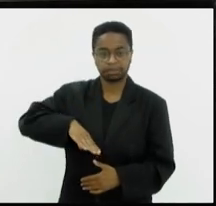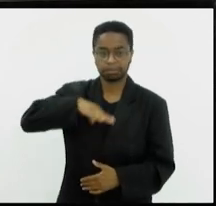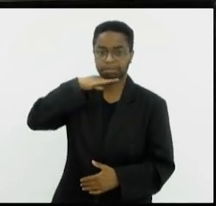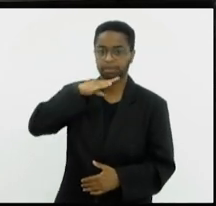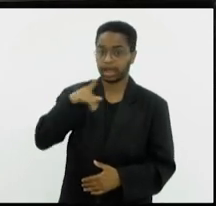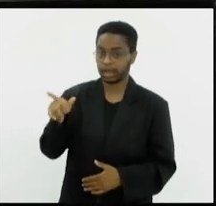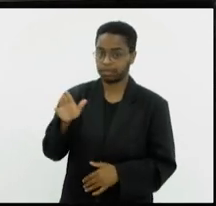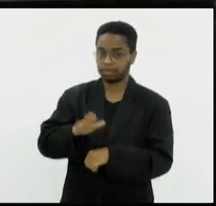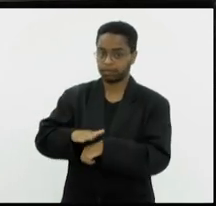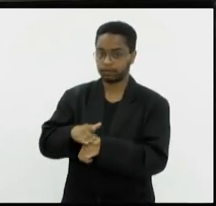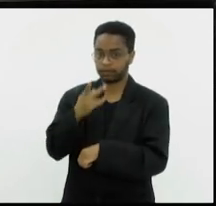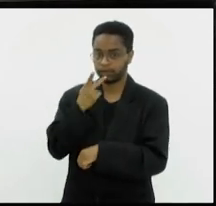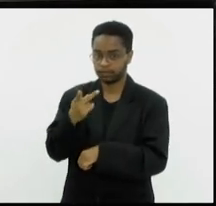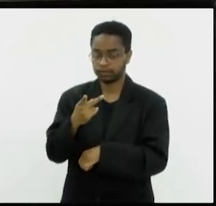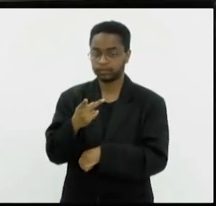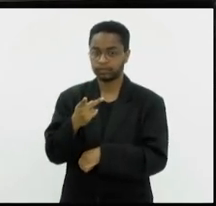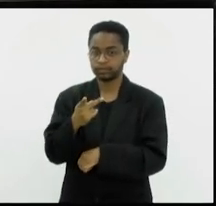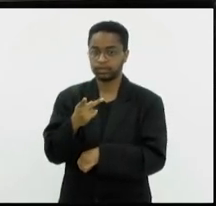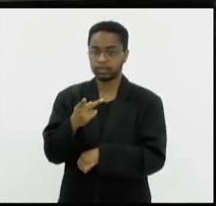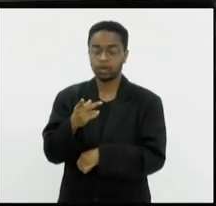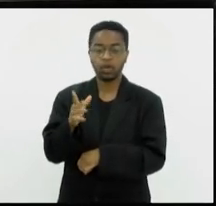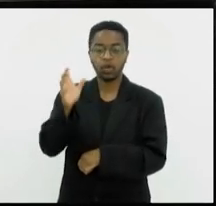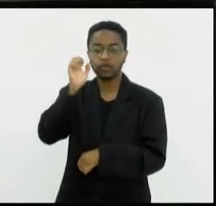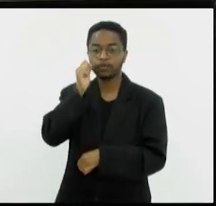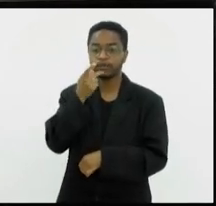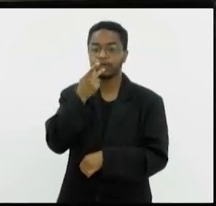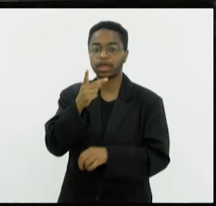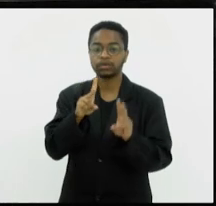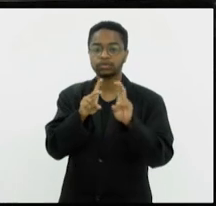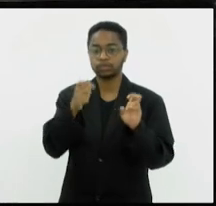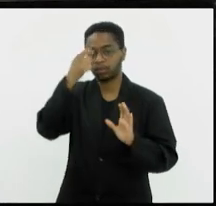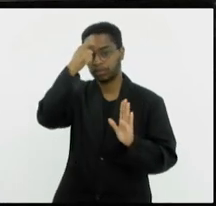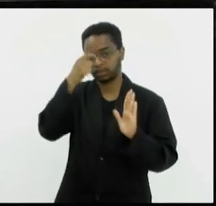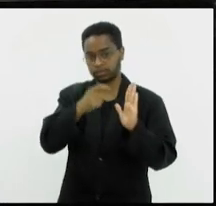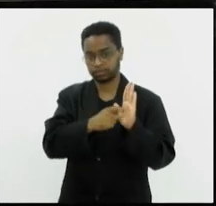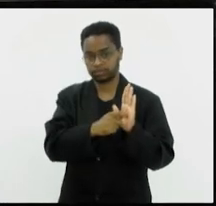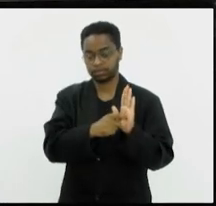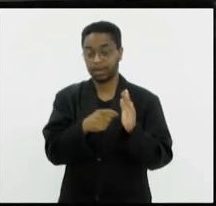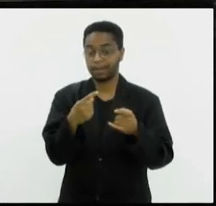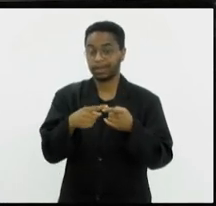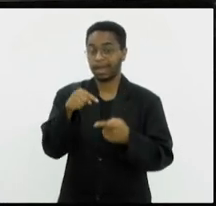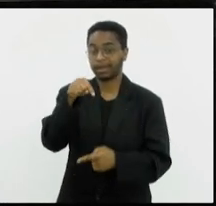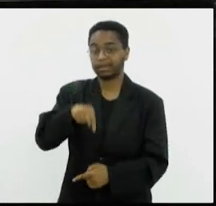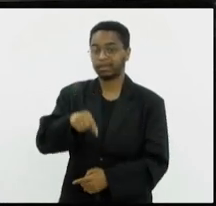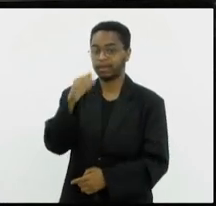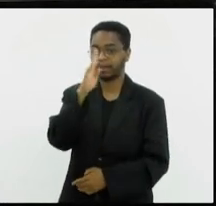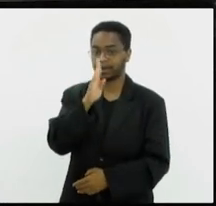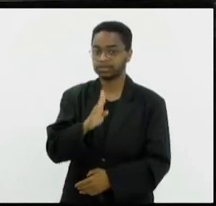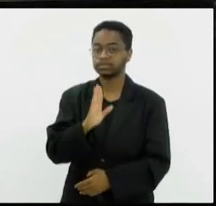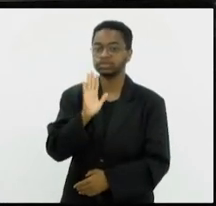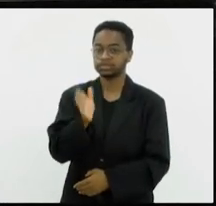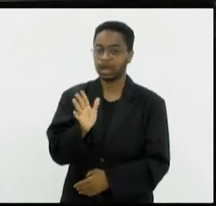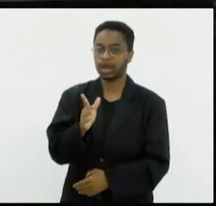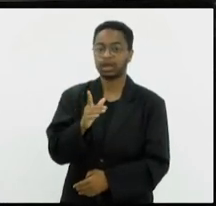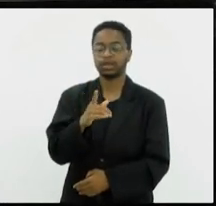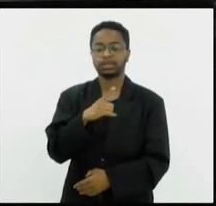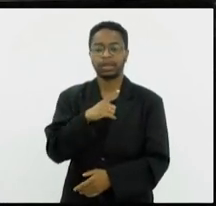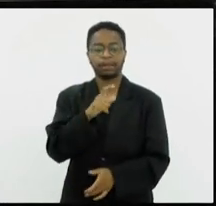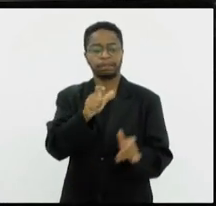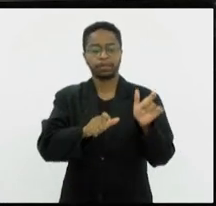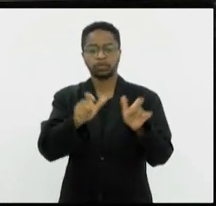dele de ouvir falar em Inteligência Artificial que o Brasil já tinha muita gente